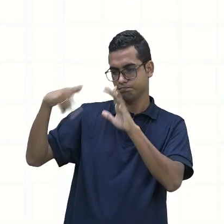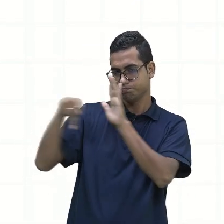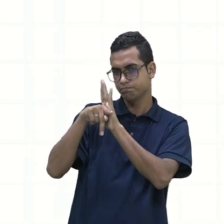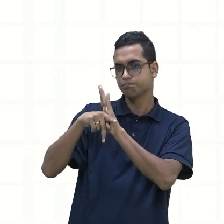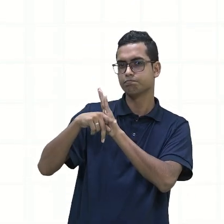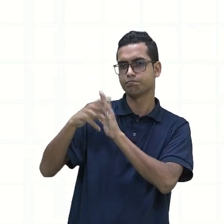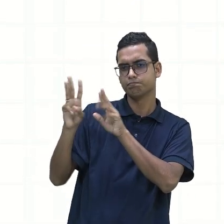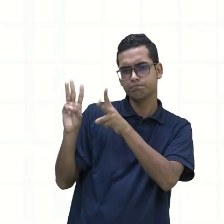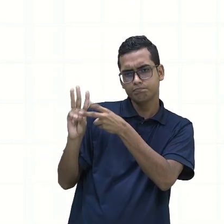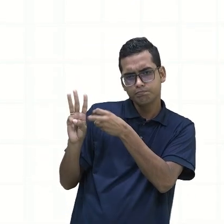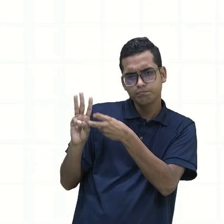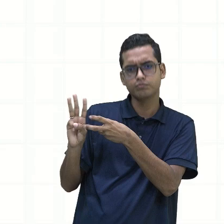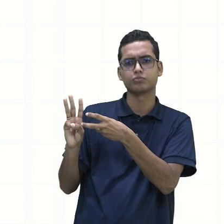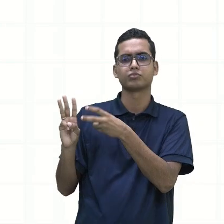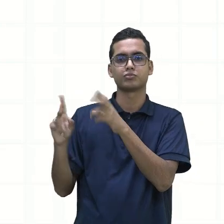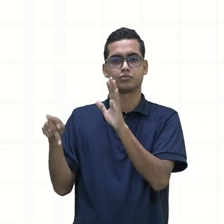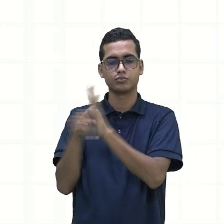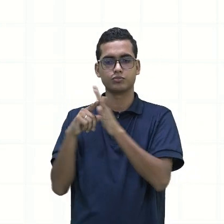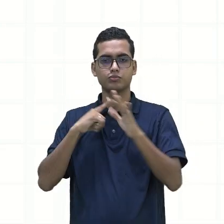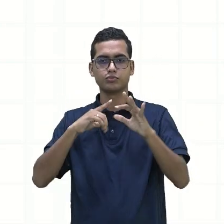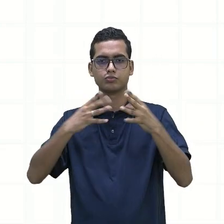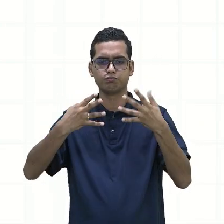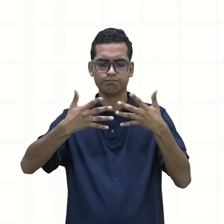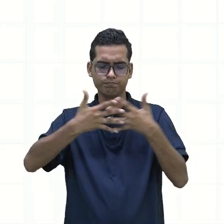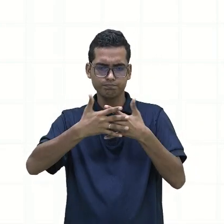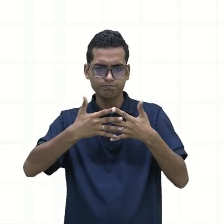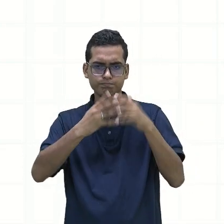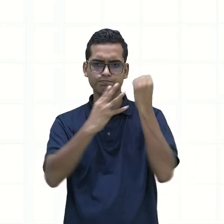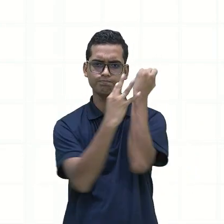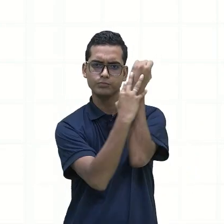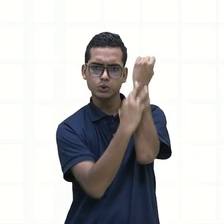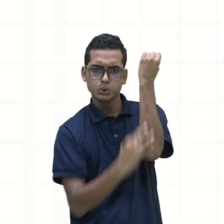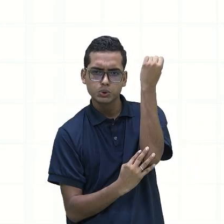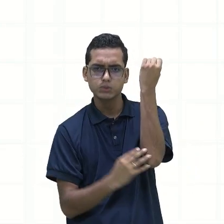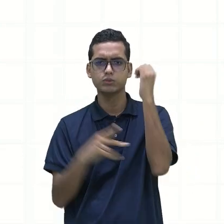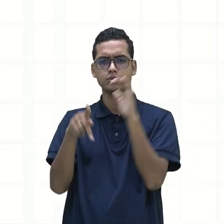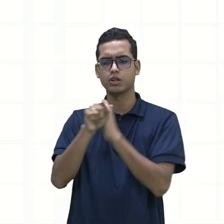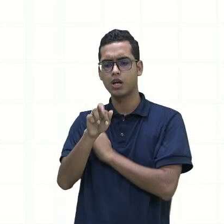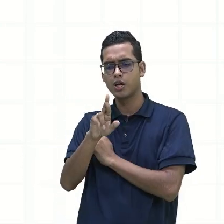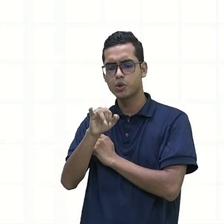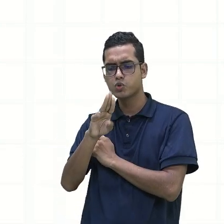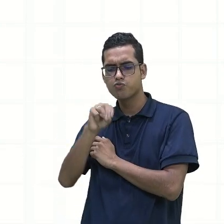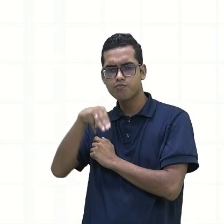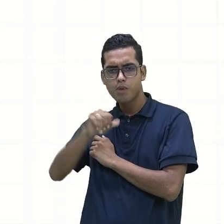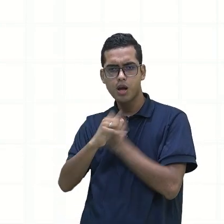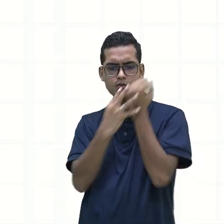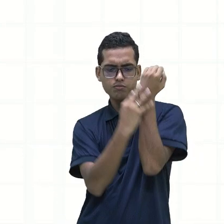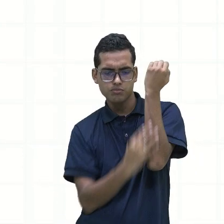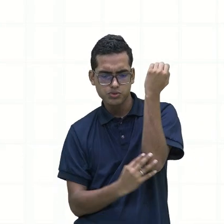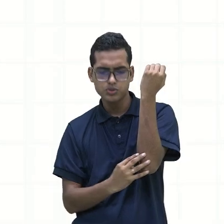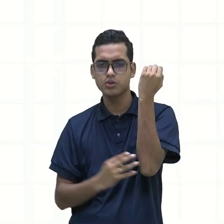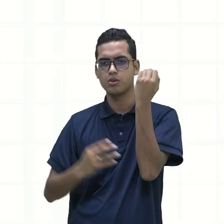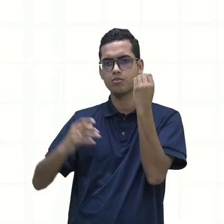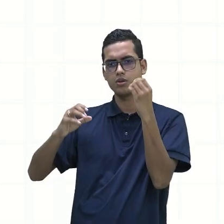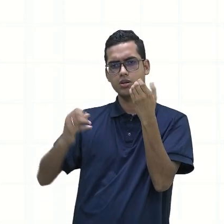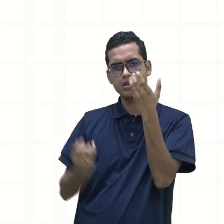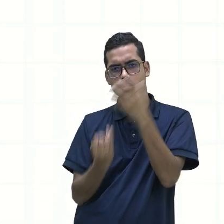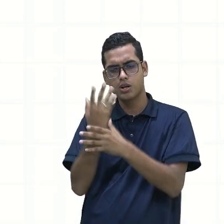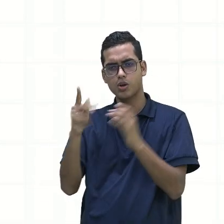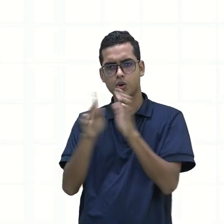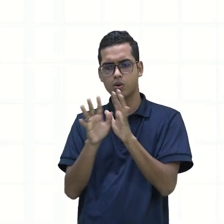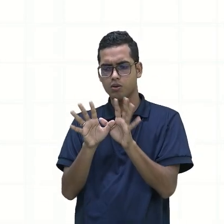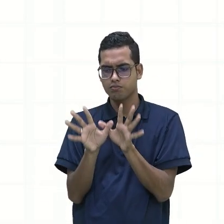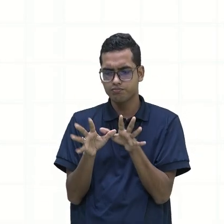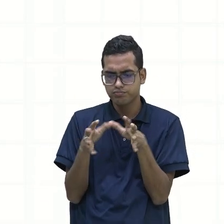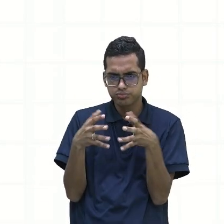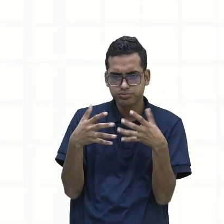exemplo, né? Que são utilizados para fazer cestarias, né? E vários outros produtos indígenas.